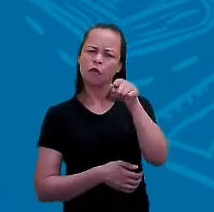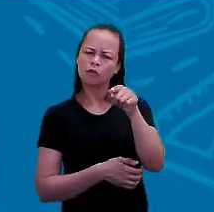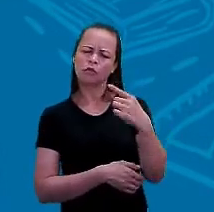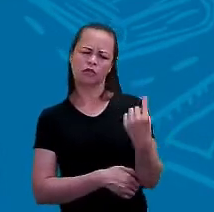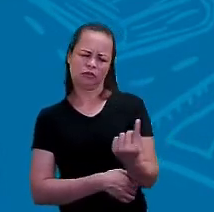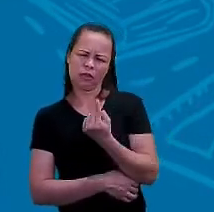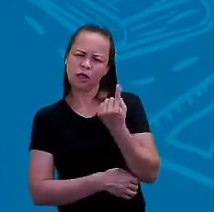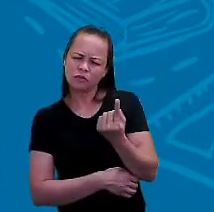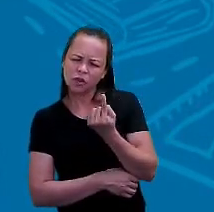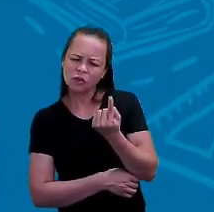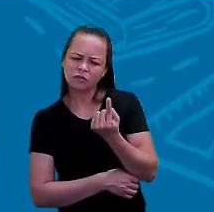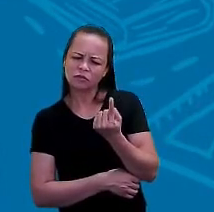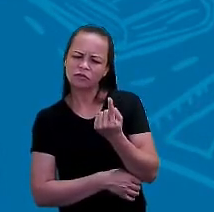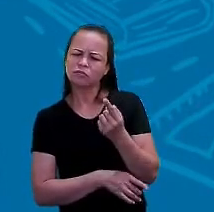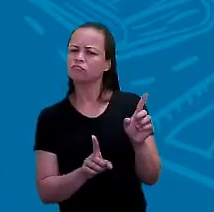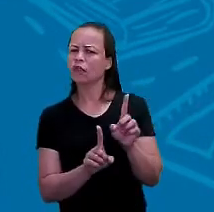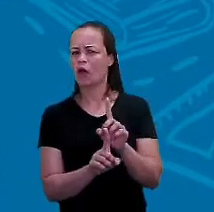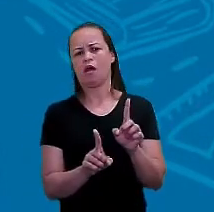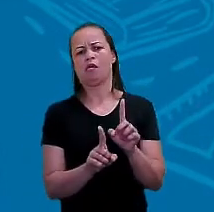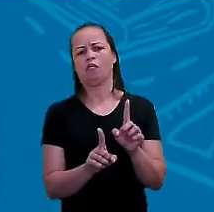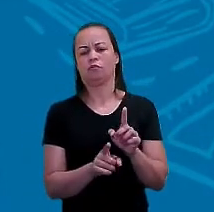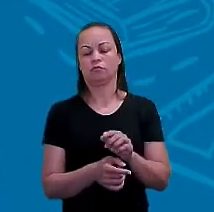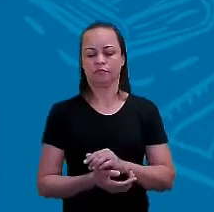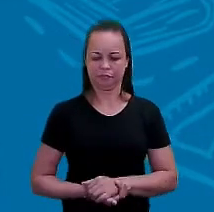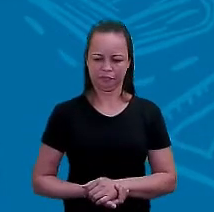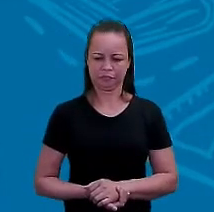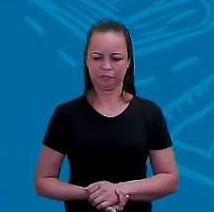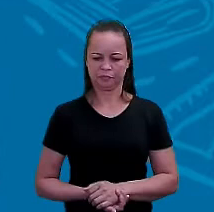You are not alone. Você não está sozinho.